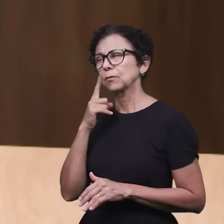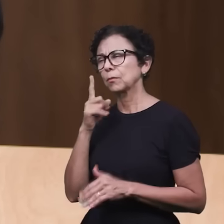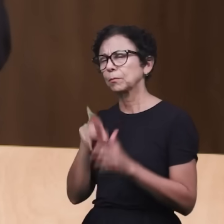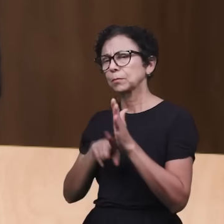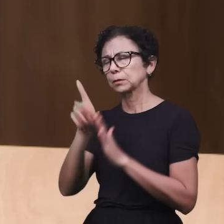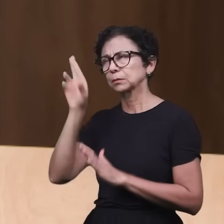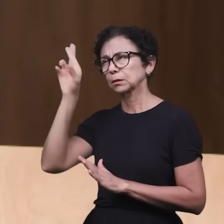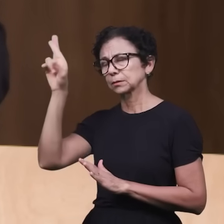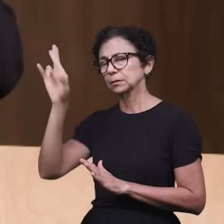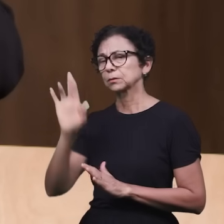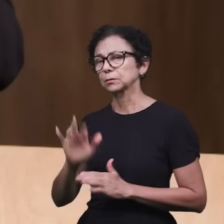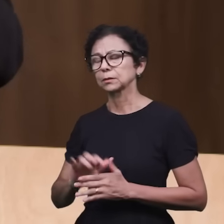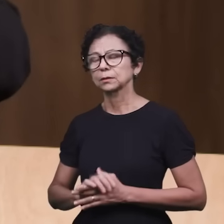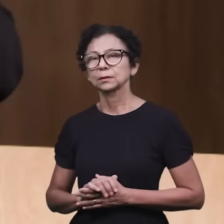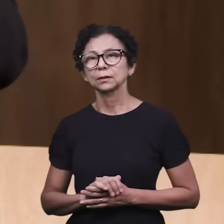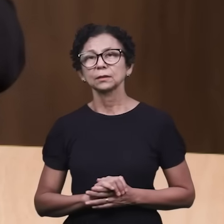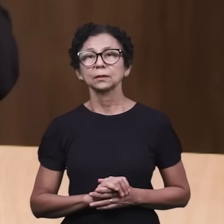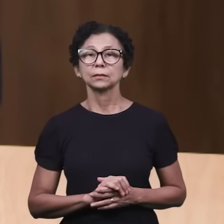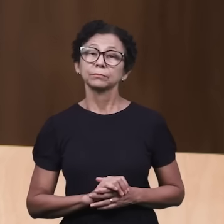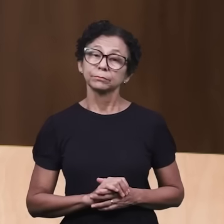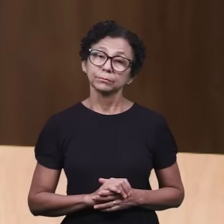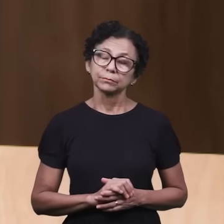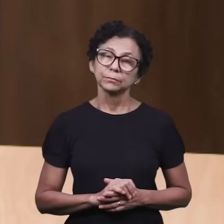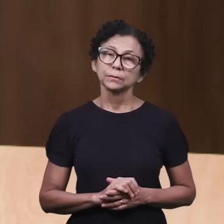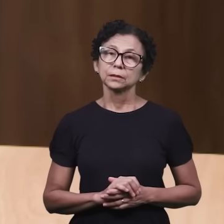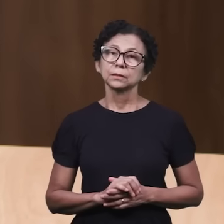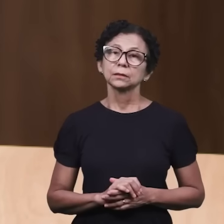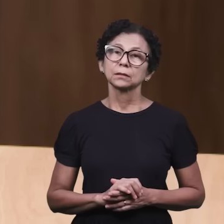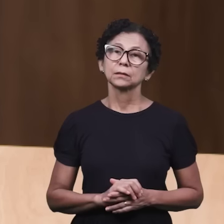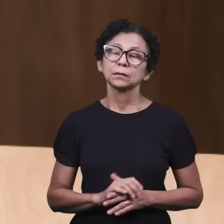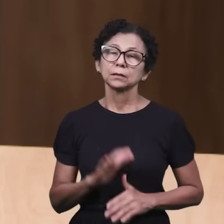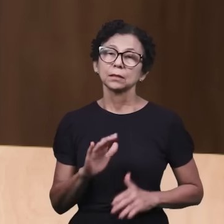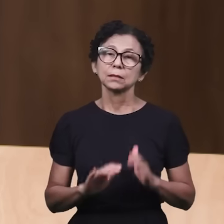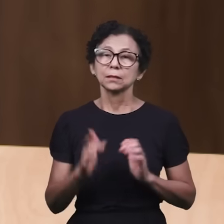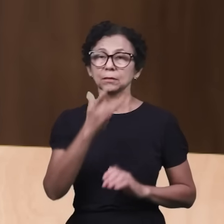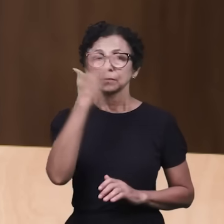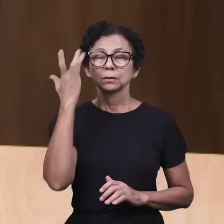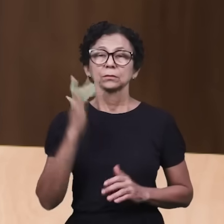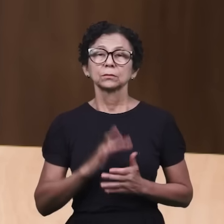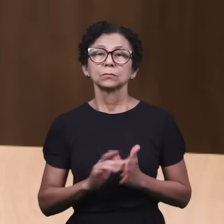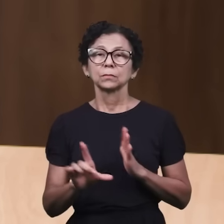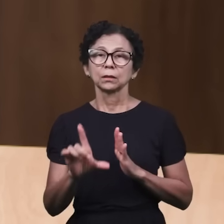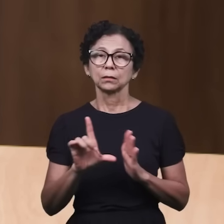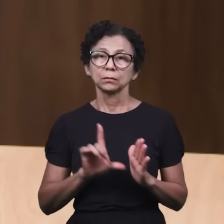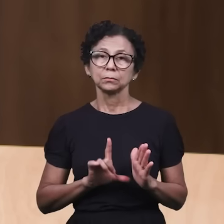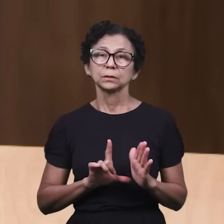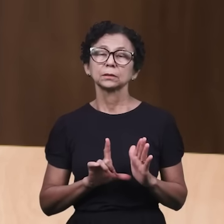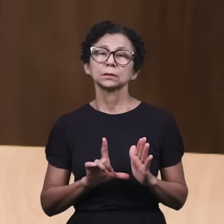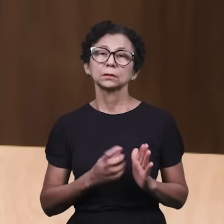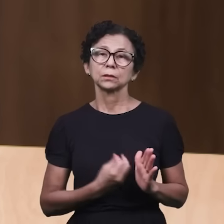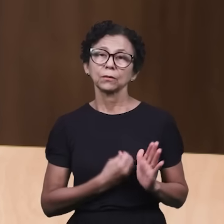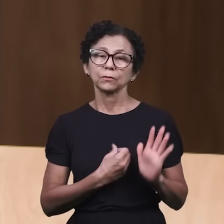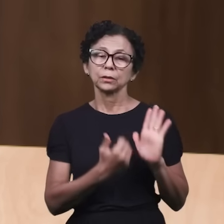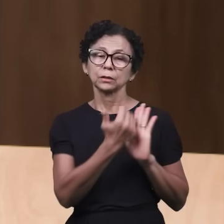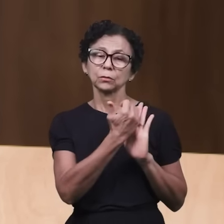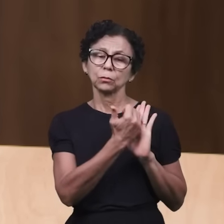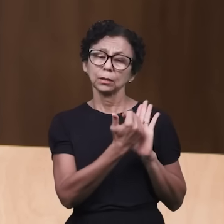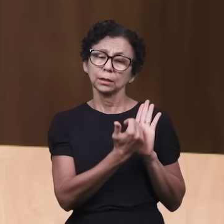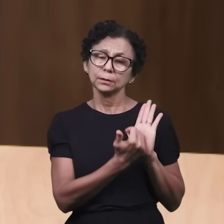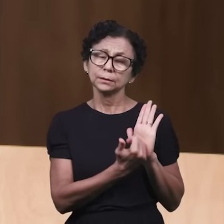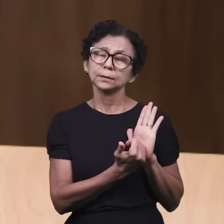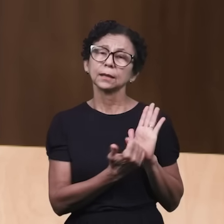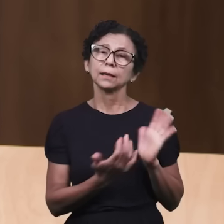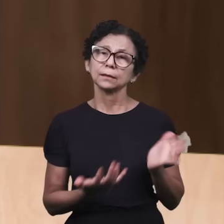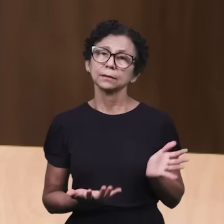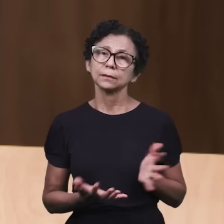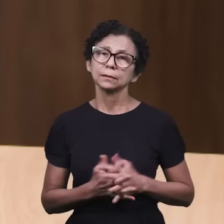está preparado mesmo para ser batizado, eu quero ser batizado, está tudo certo. Mas às vezes há pessoas novas na igreja que eles precisam